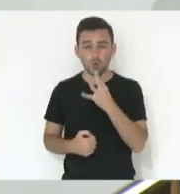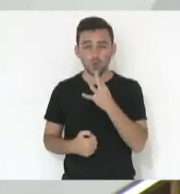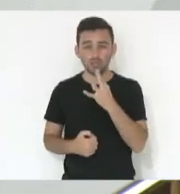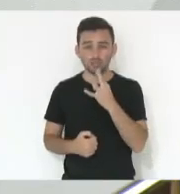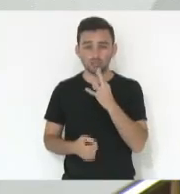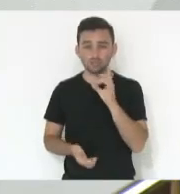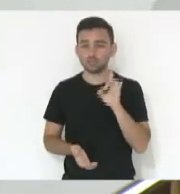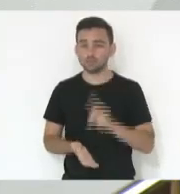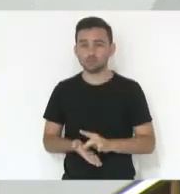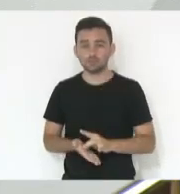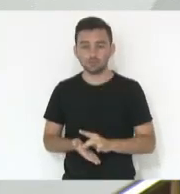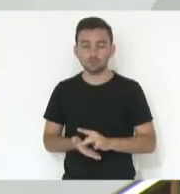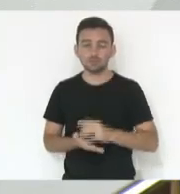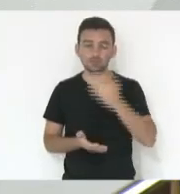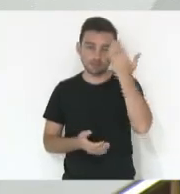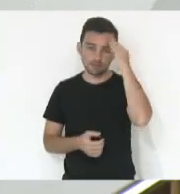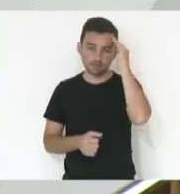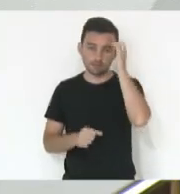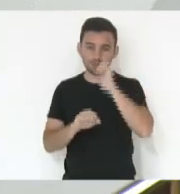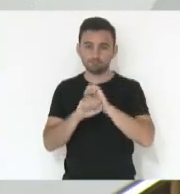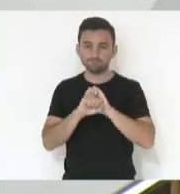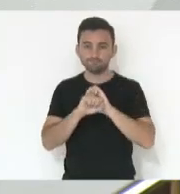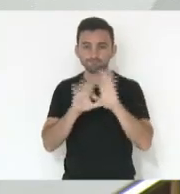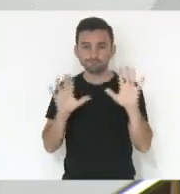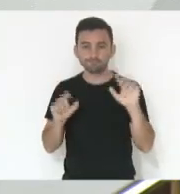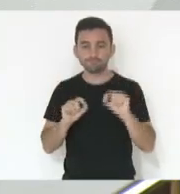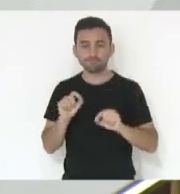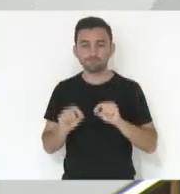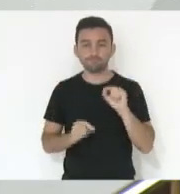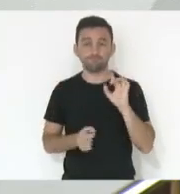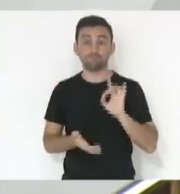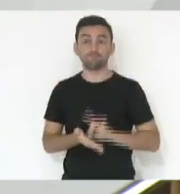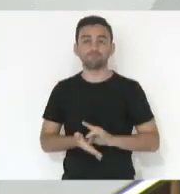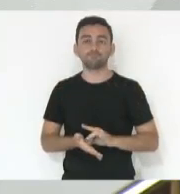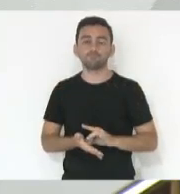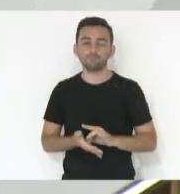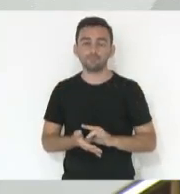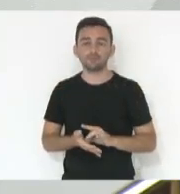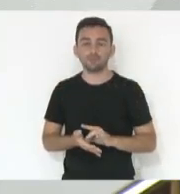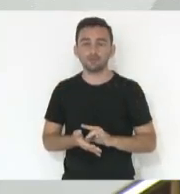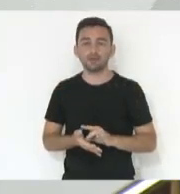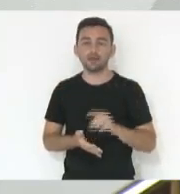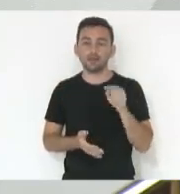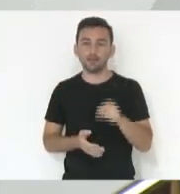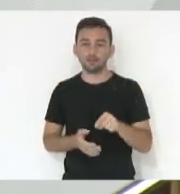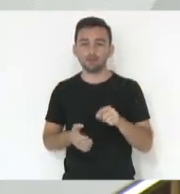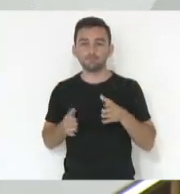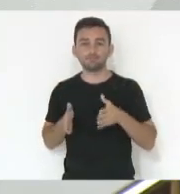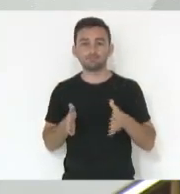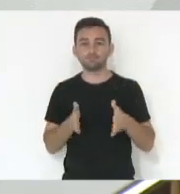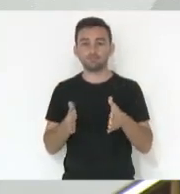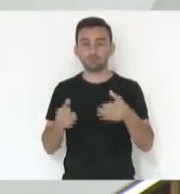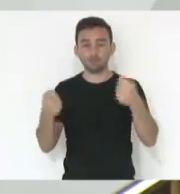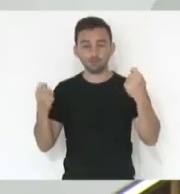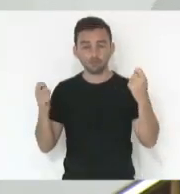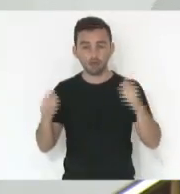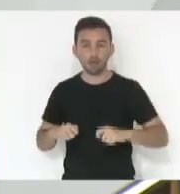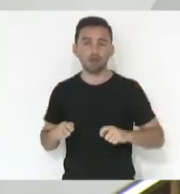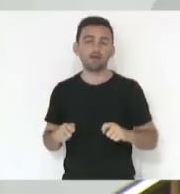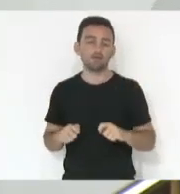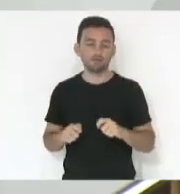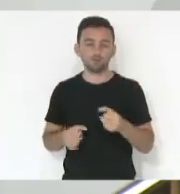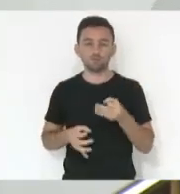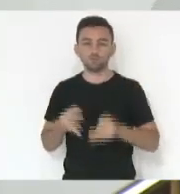compreender a realidade, para que possamos, à luz dela, fazer o julgamento,